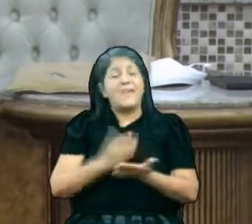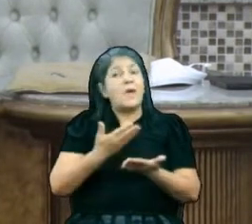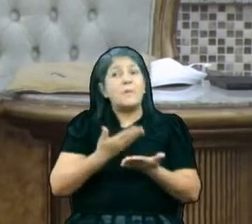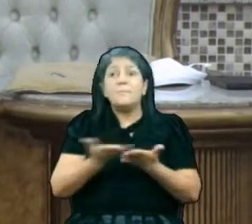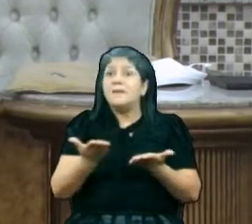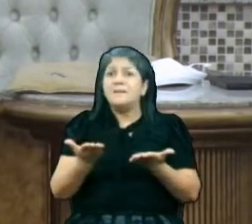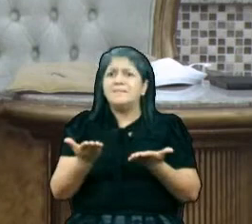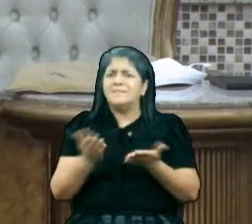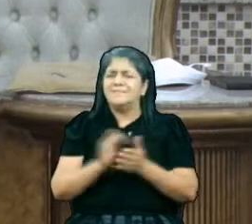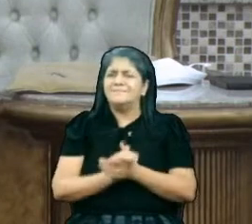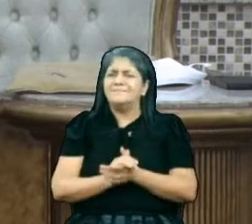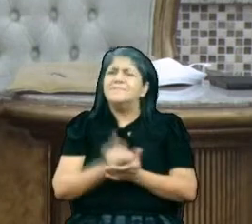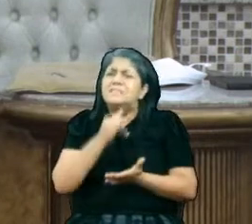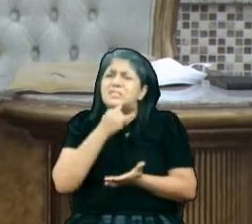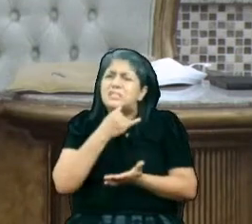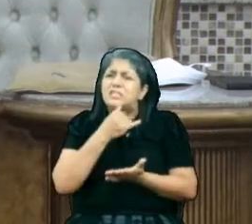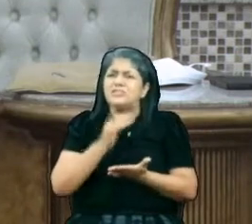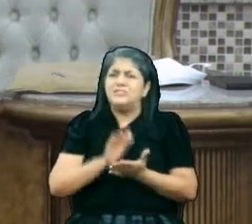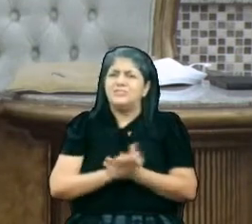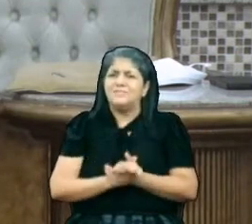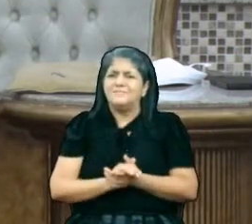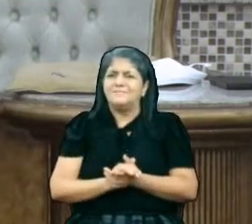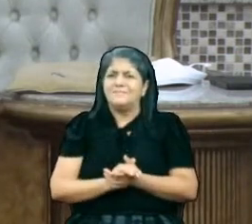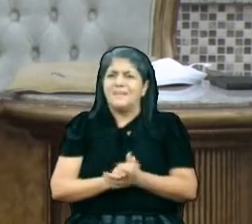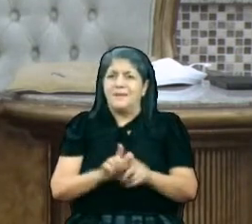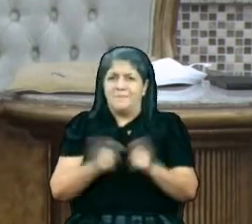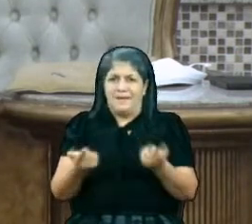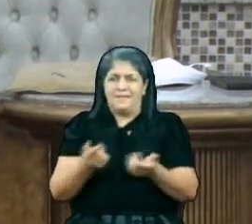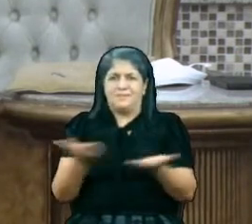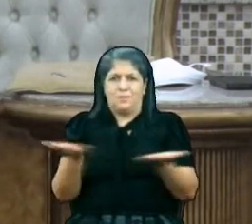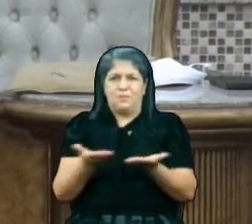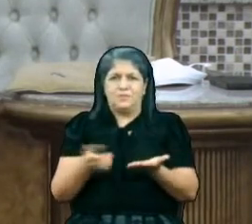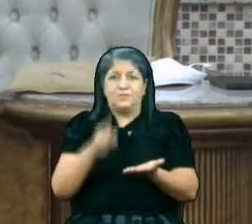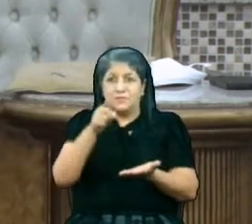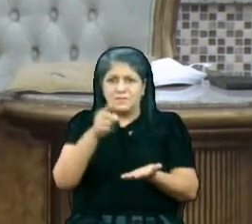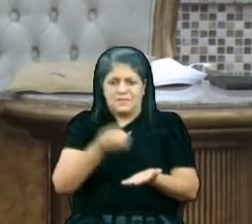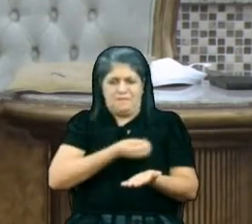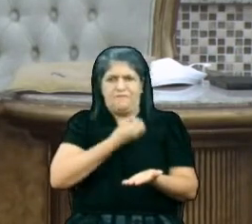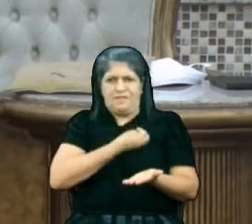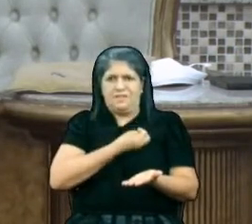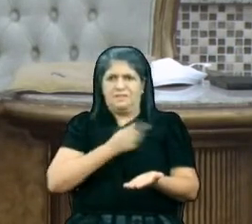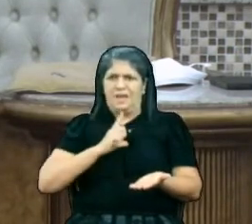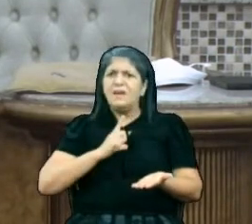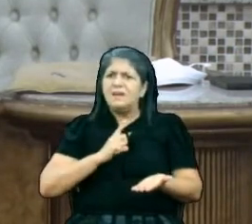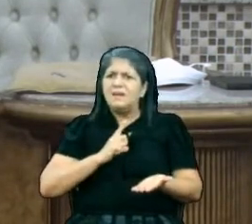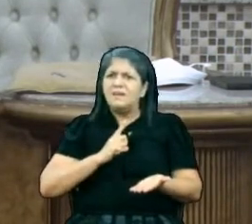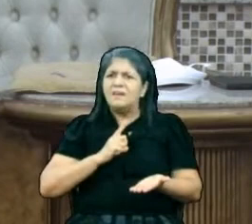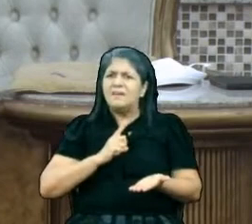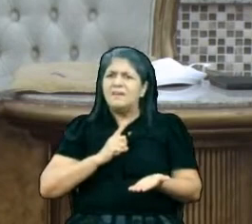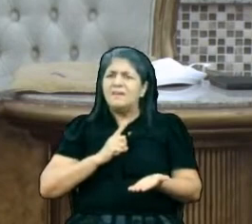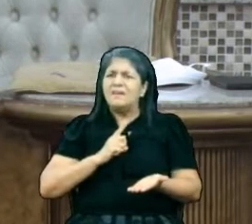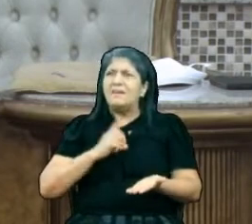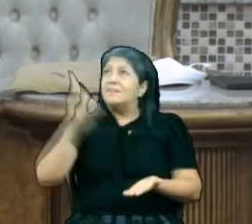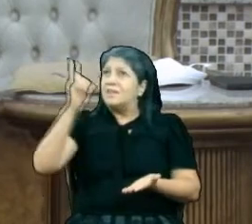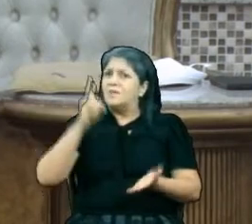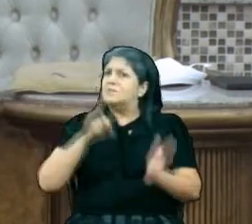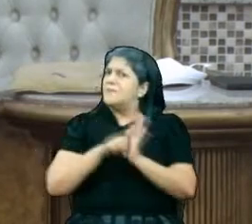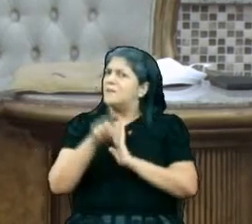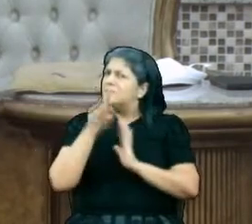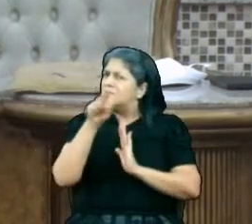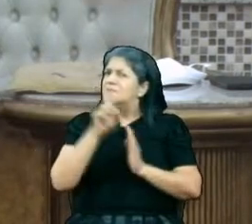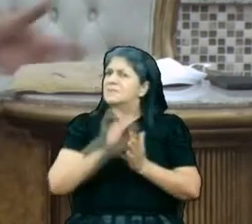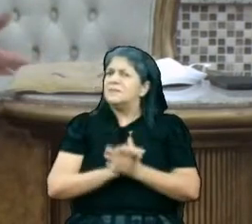e o espírito santo de Deus te trouxe aqui para dizer isso para você e se você perdeu o algo durante